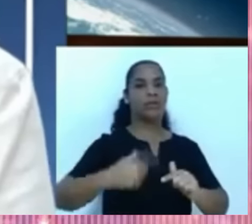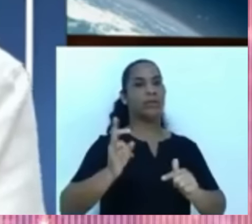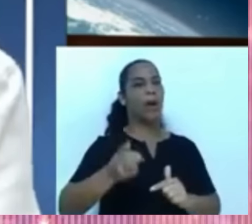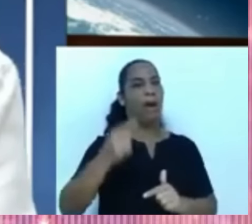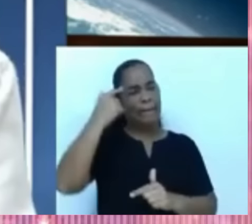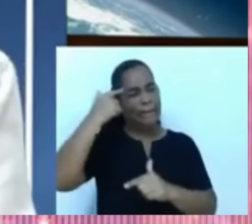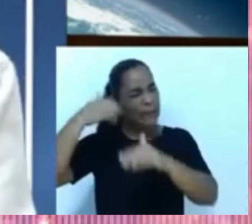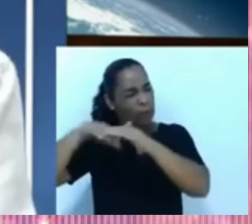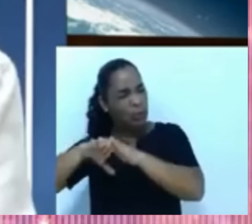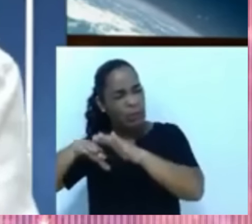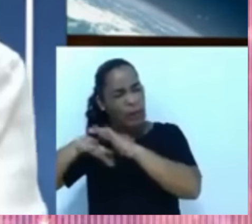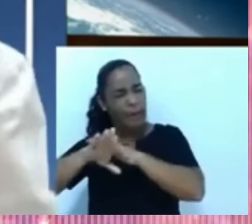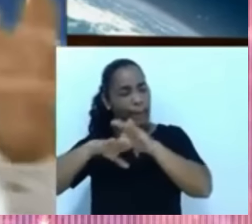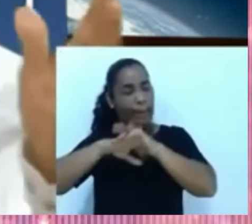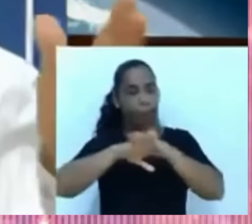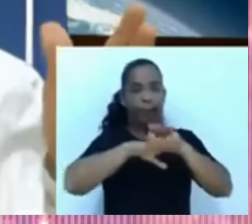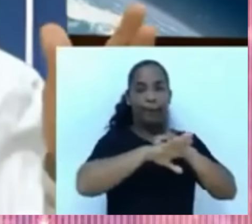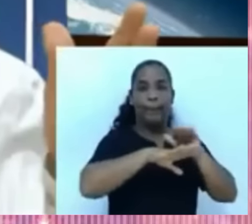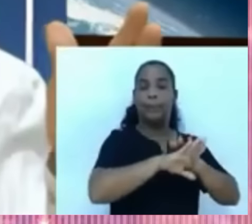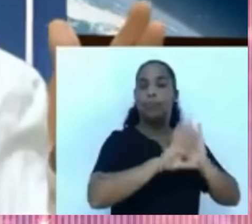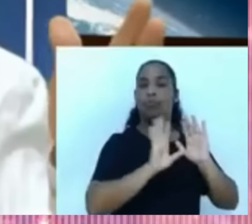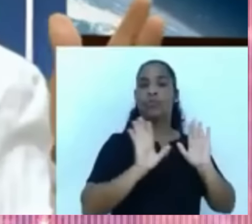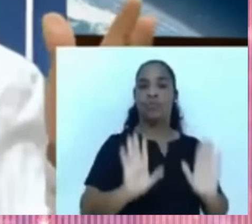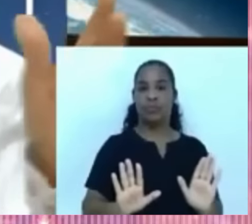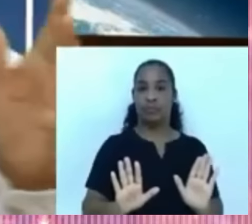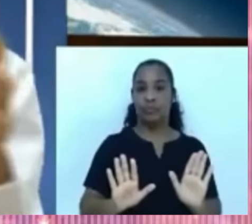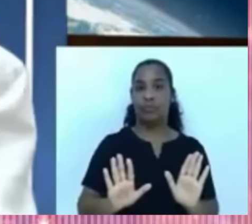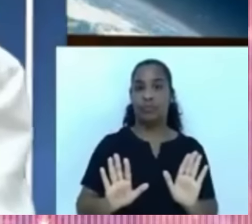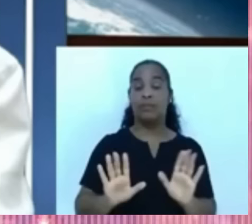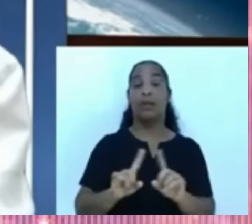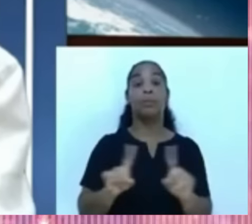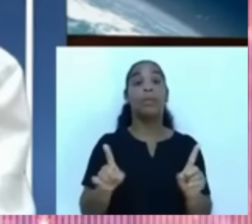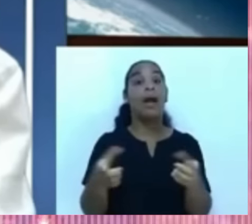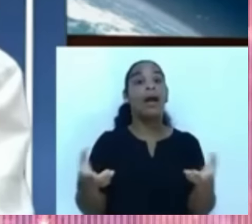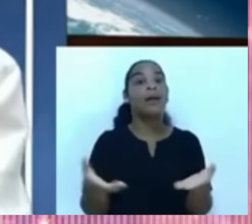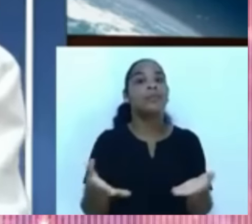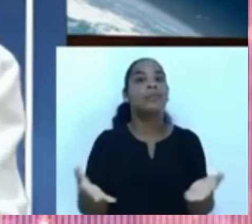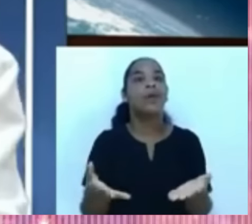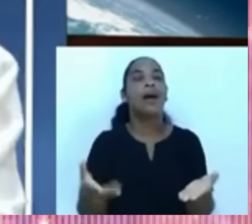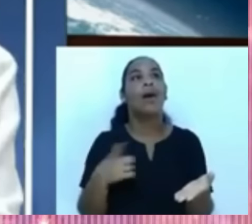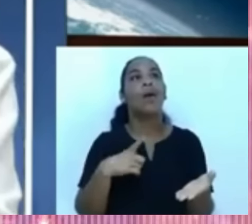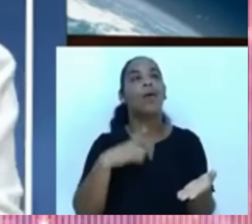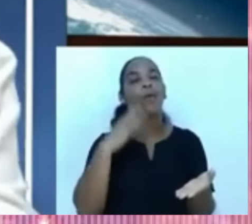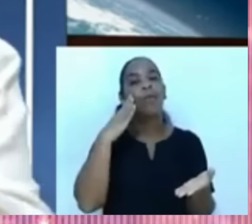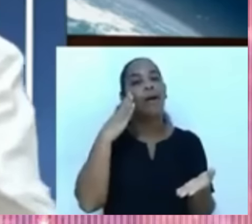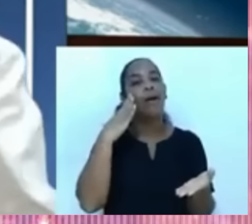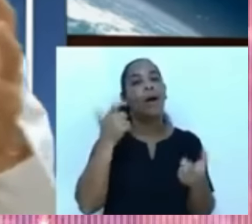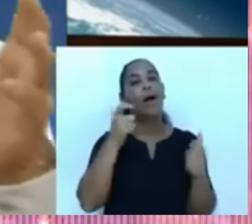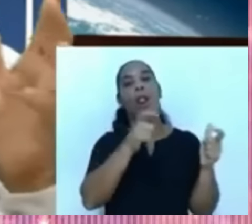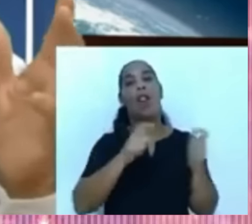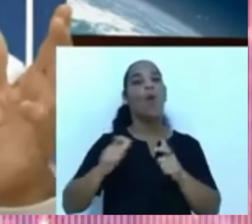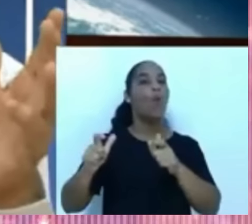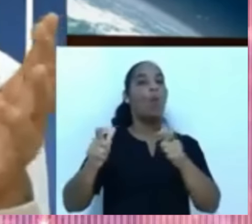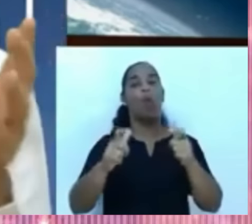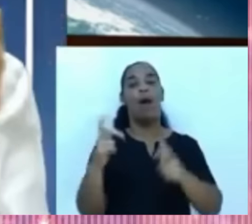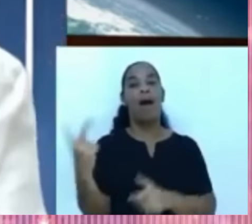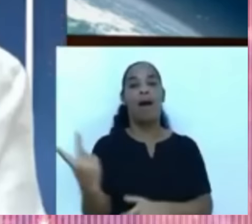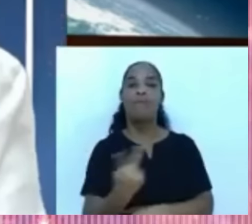de determinadas doutrinas ou ciências estão cedendo lugar a uma visão completa